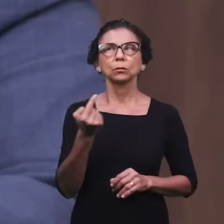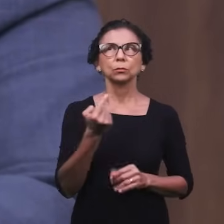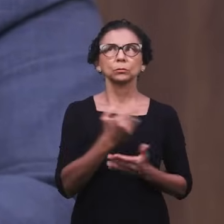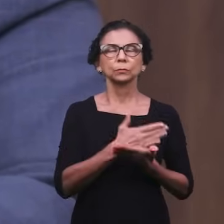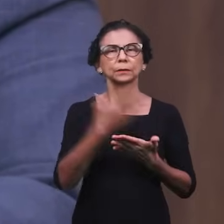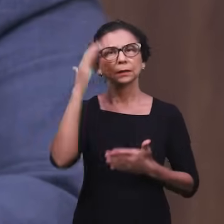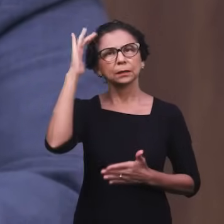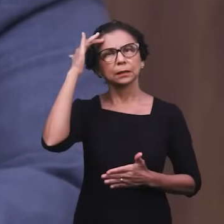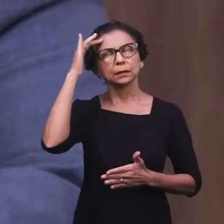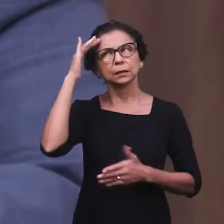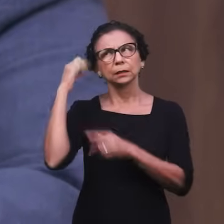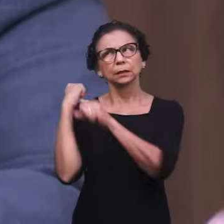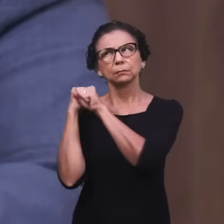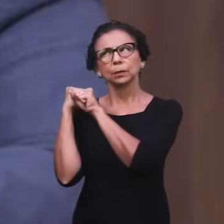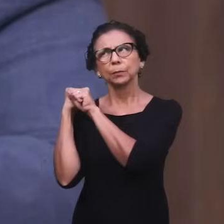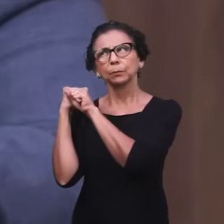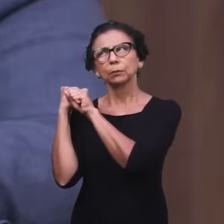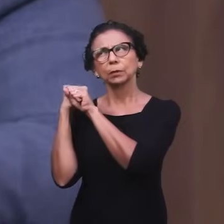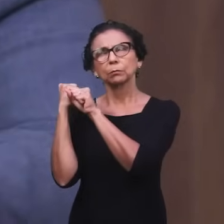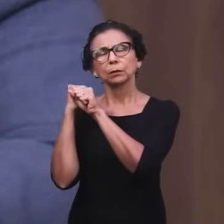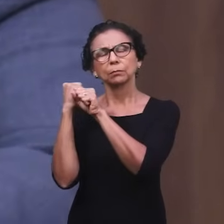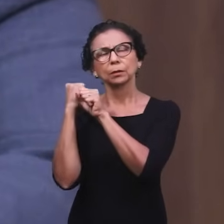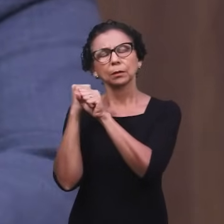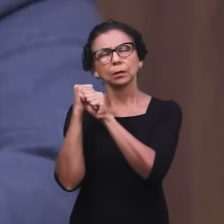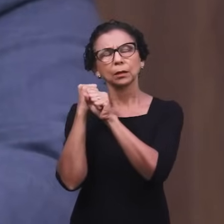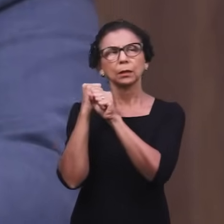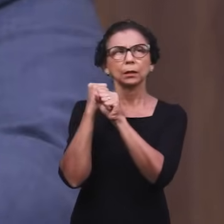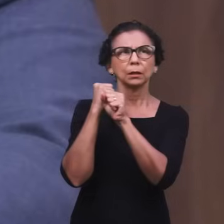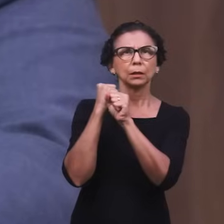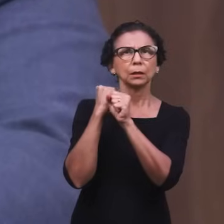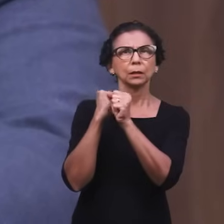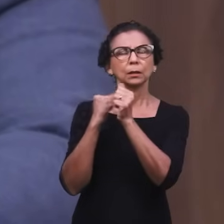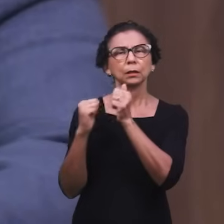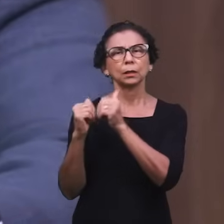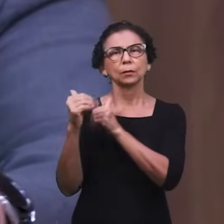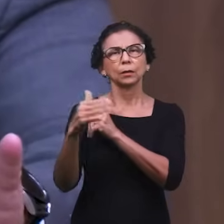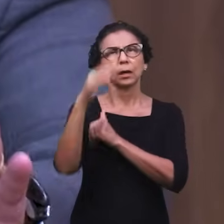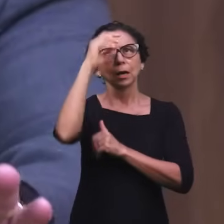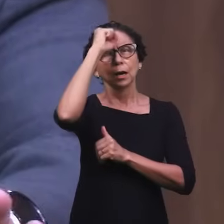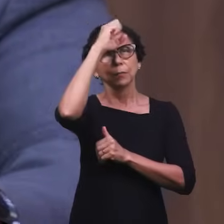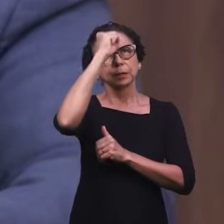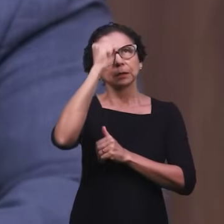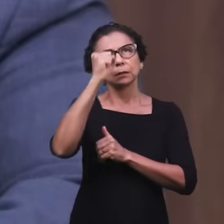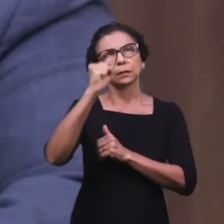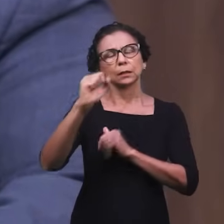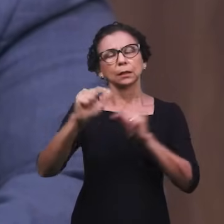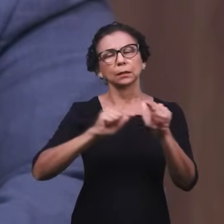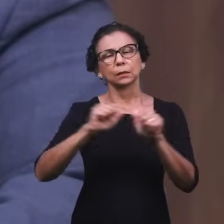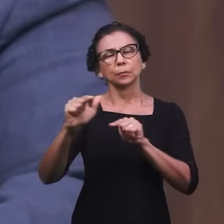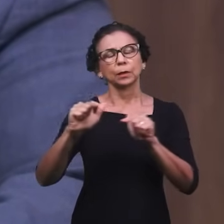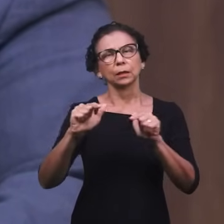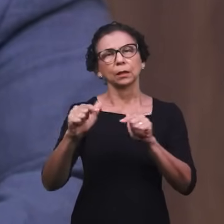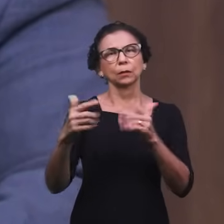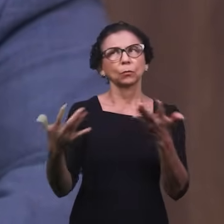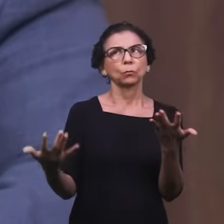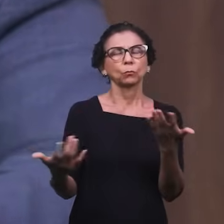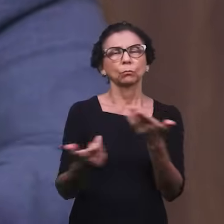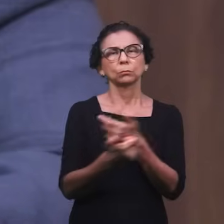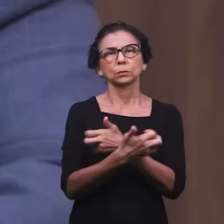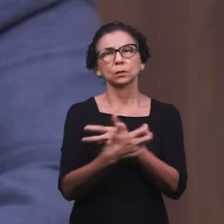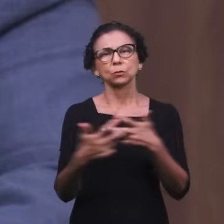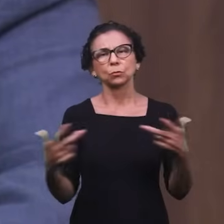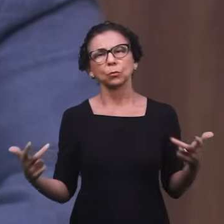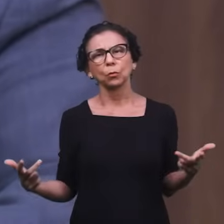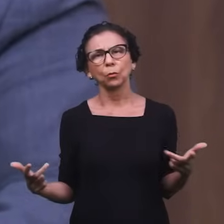ao longo dos anos, e ele começou a aprender a trabalhar com os instrumentos, ferramentas, depois ele passou a